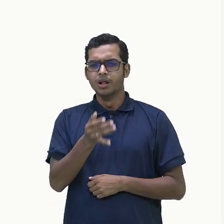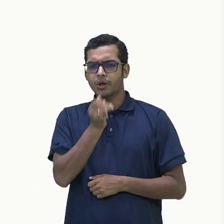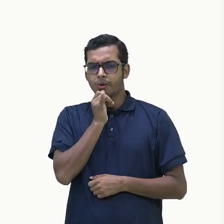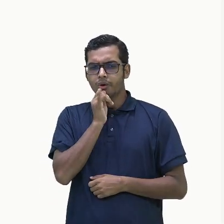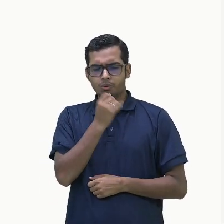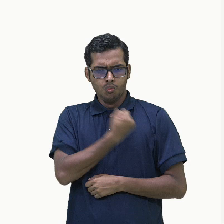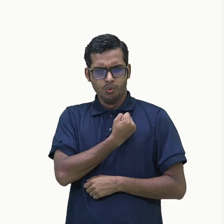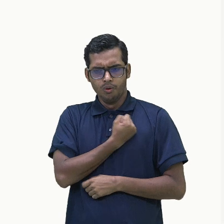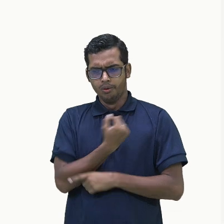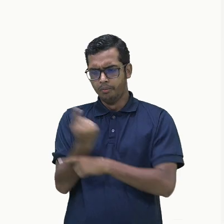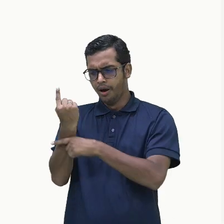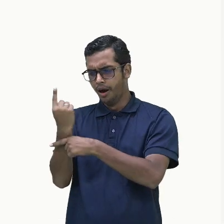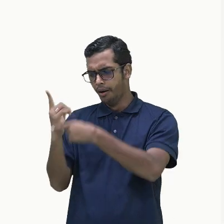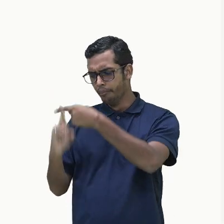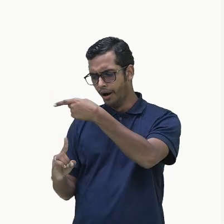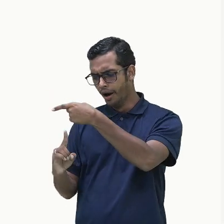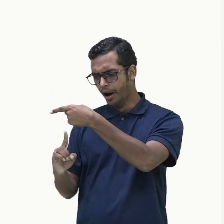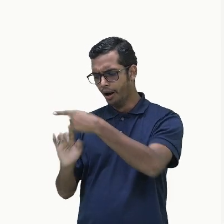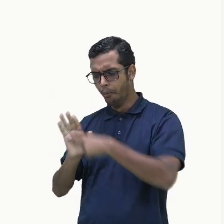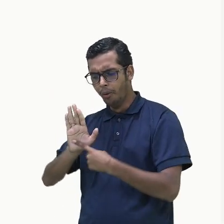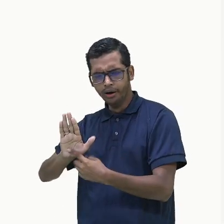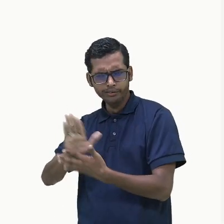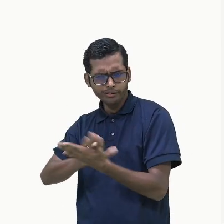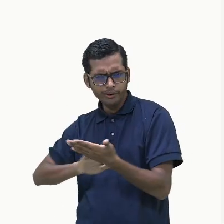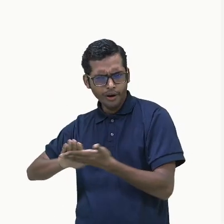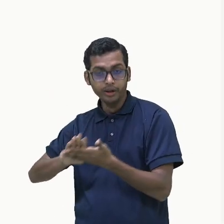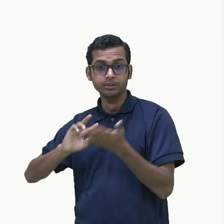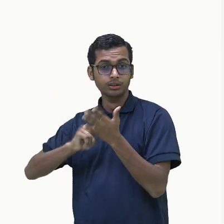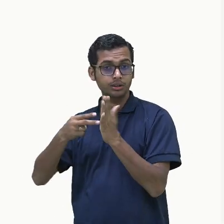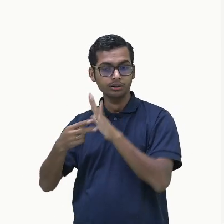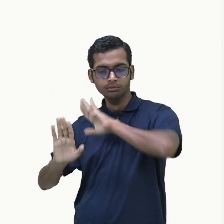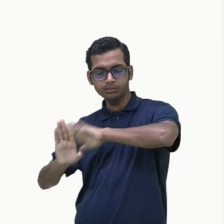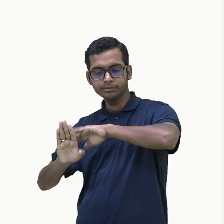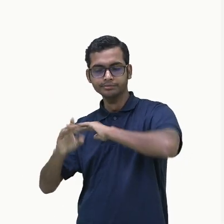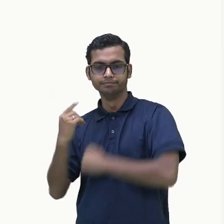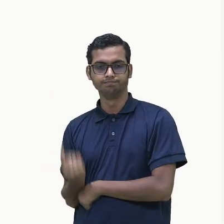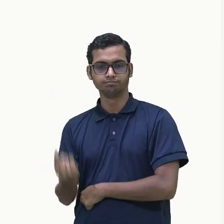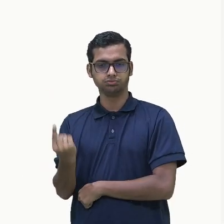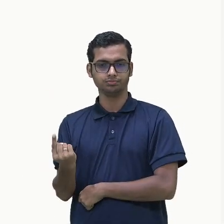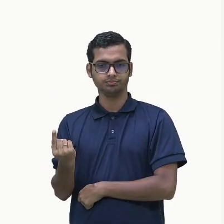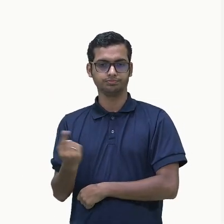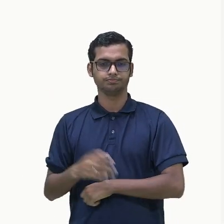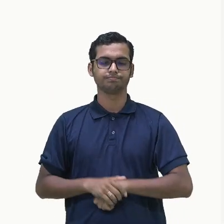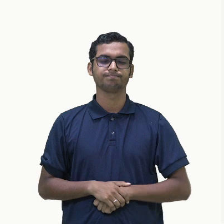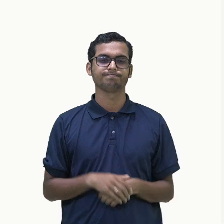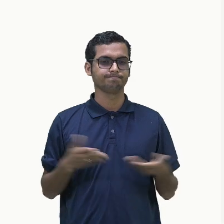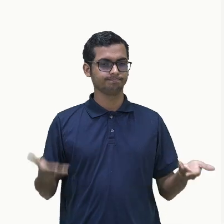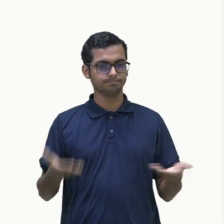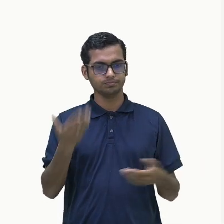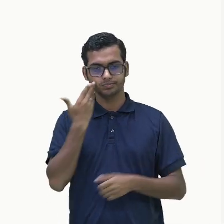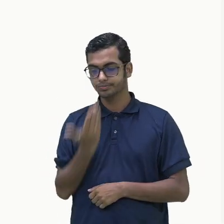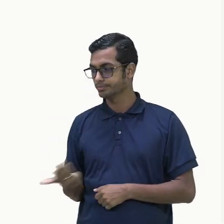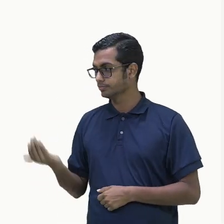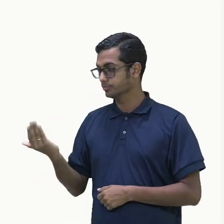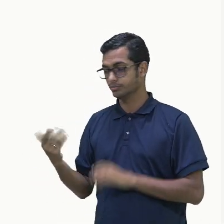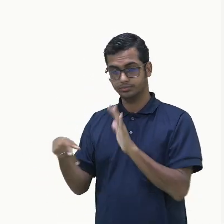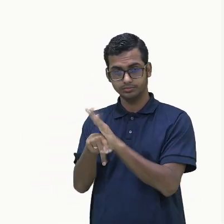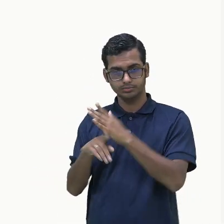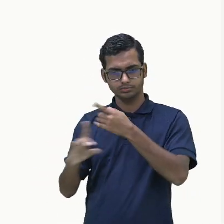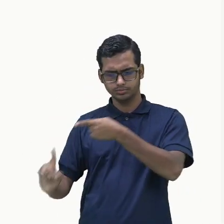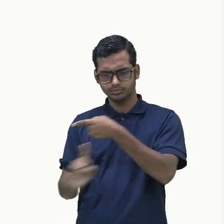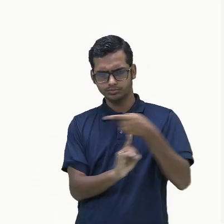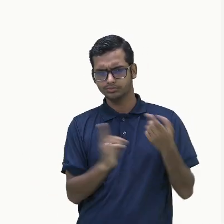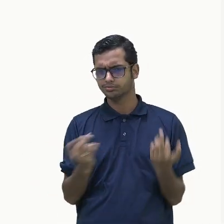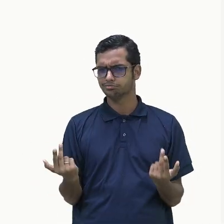é 1. Muito bem, professor. E agora, o que acontece? Os denominadores são iguais ou diferentes?